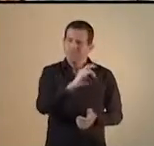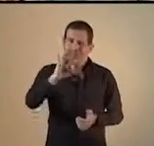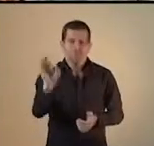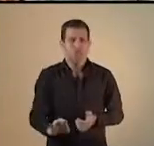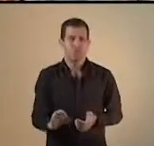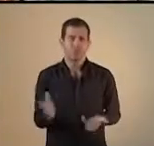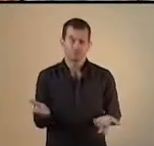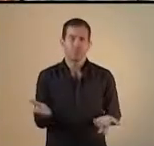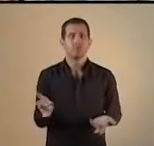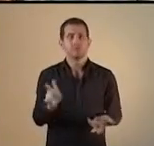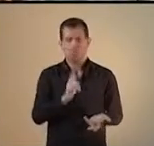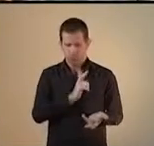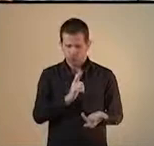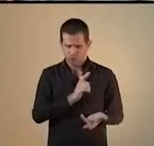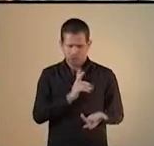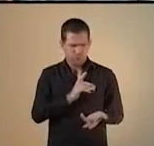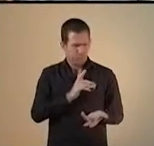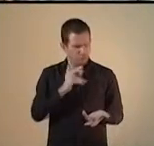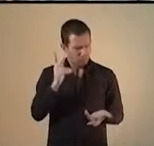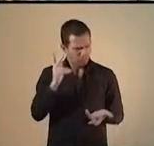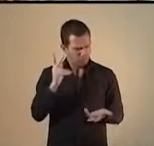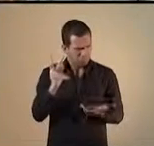houve